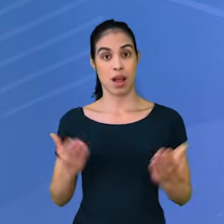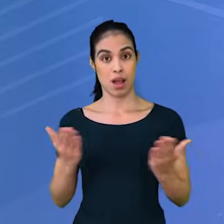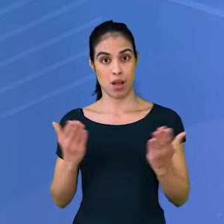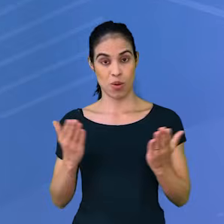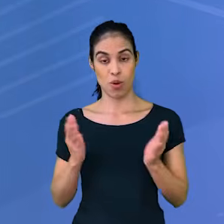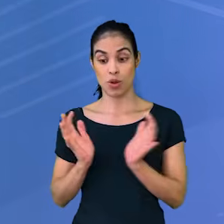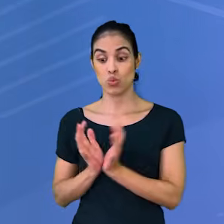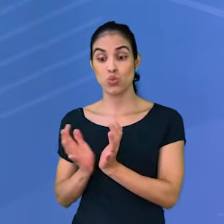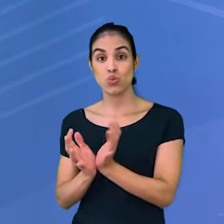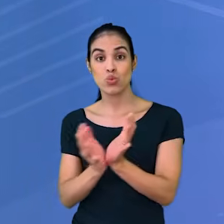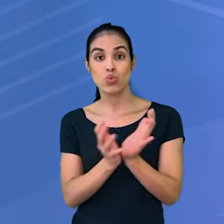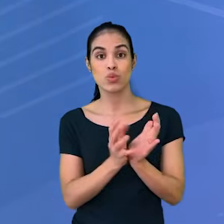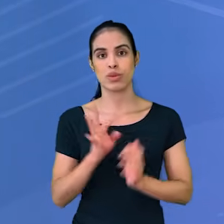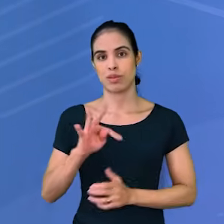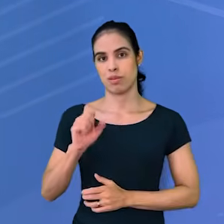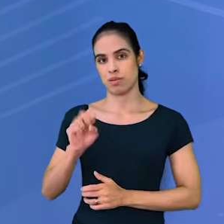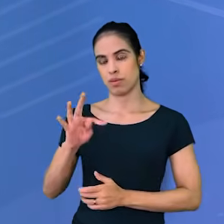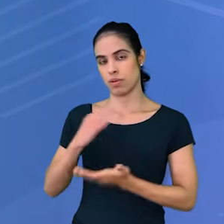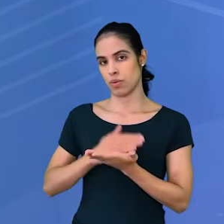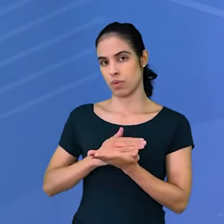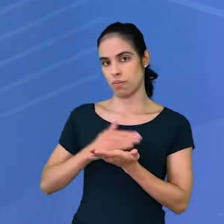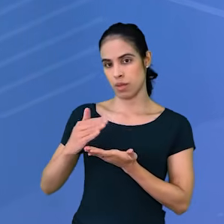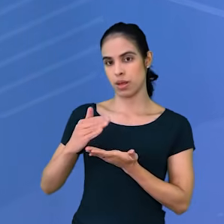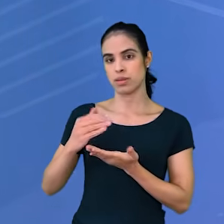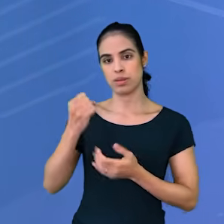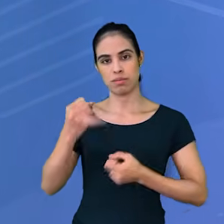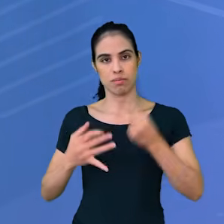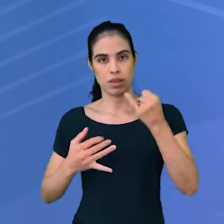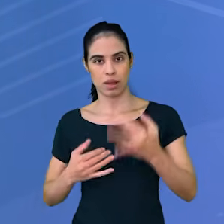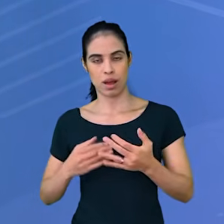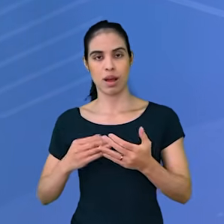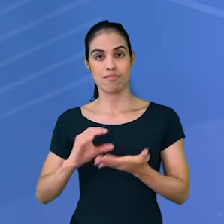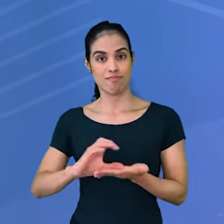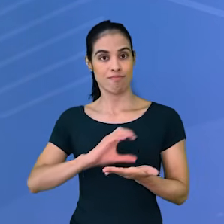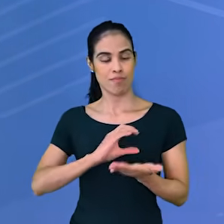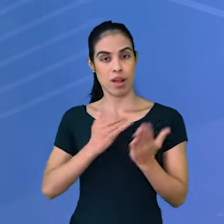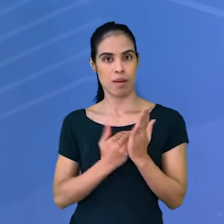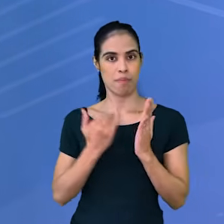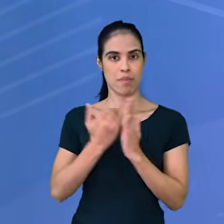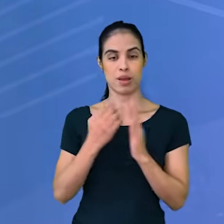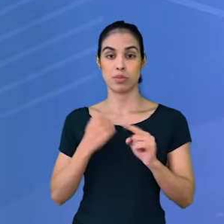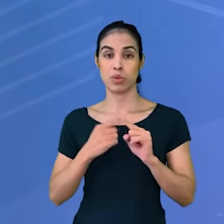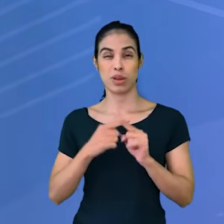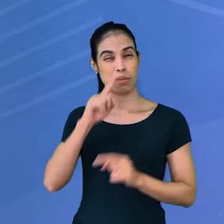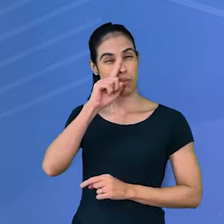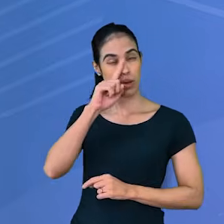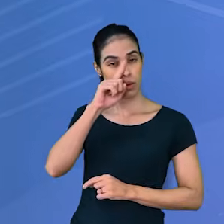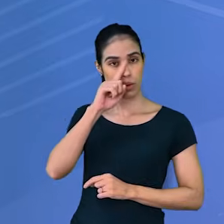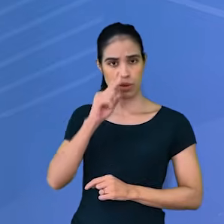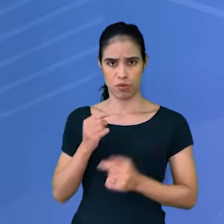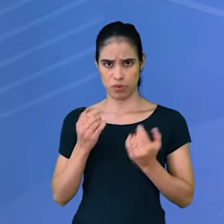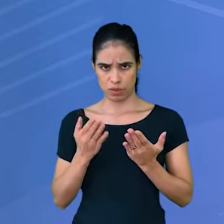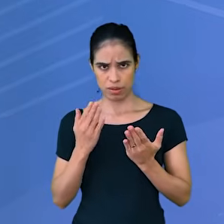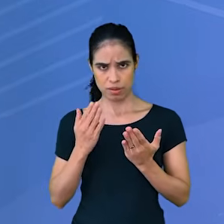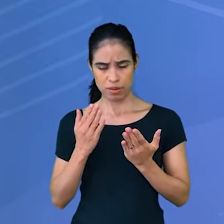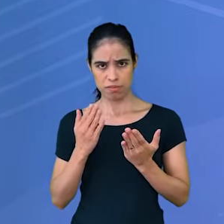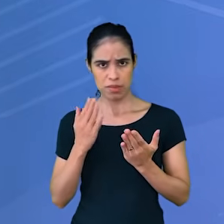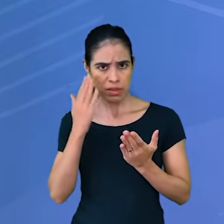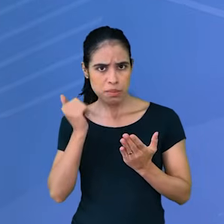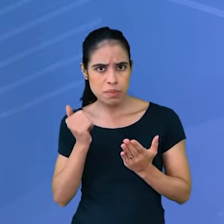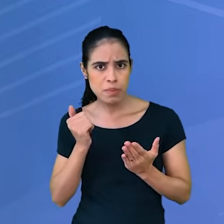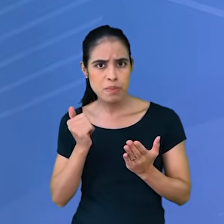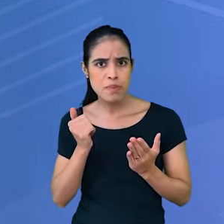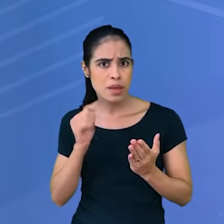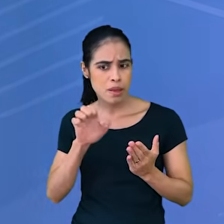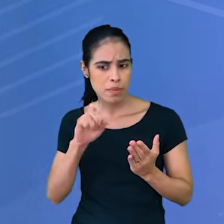Vamos fazer um giro pelas turmas do tribunal e a gente começa falando de adicional de insalubridade. Você sabia que o uso eficaz de equipamentos